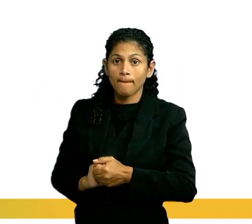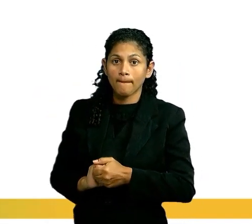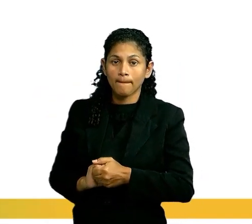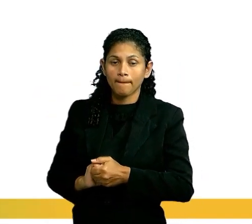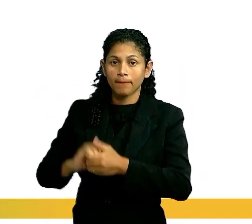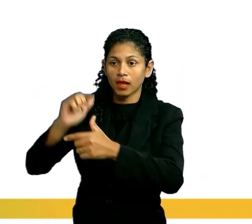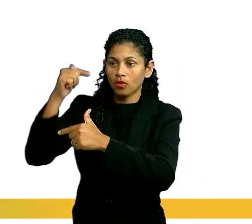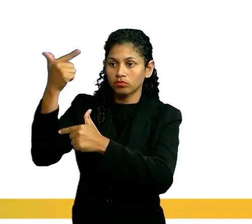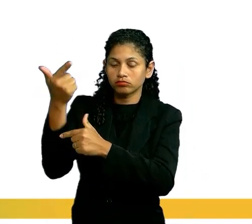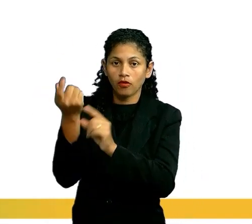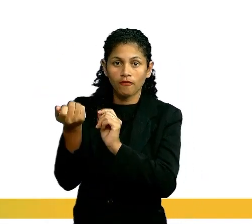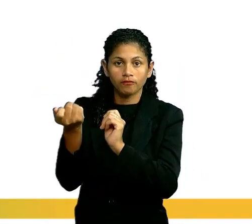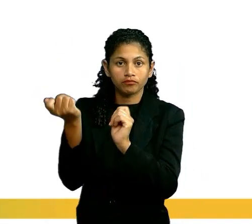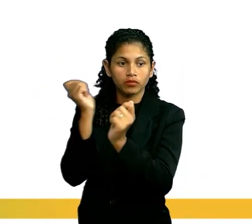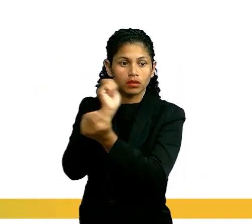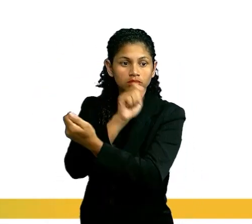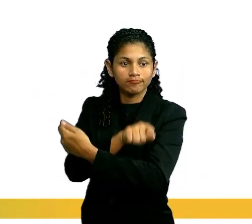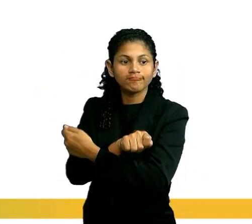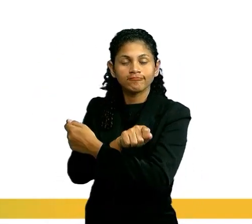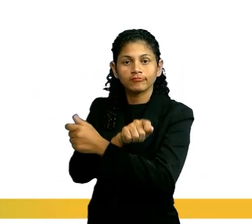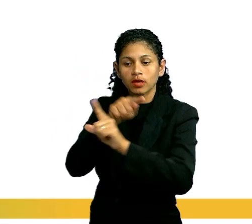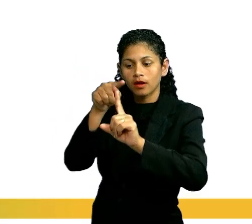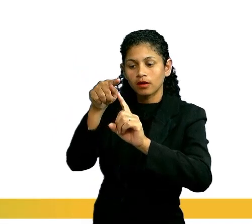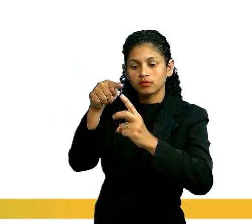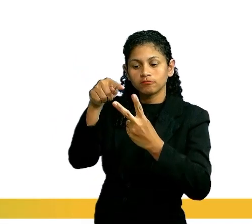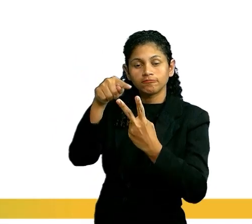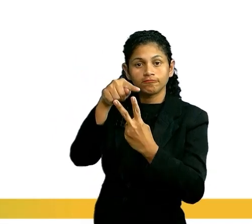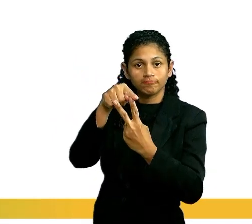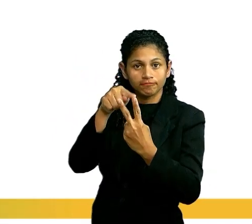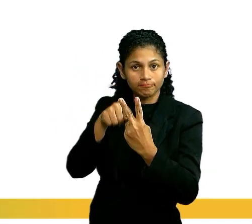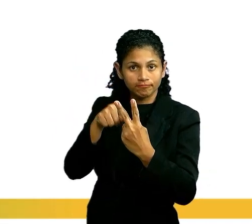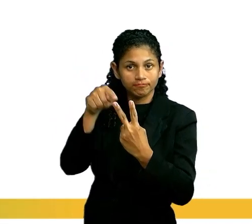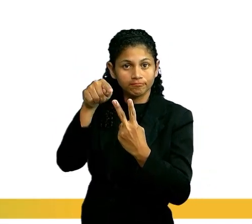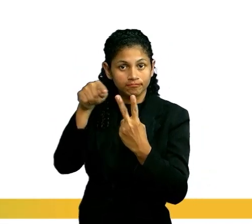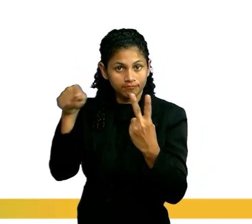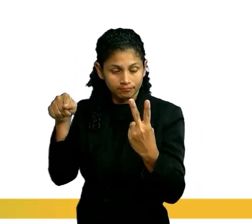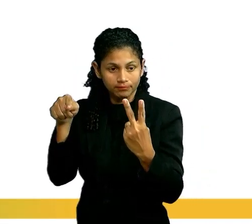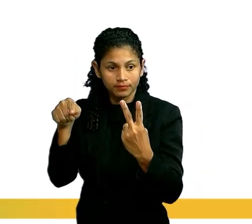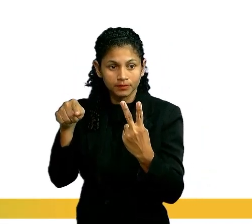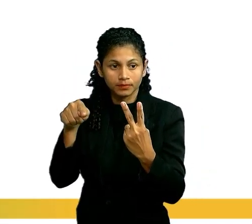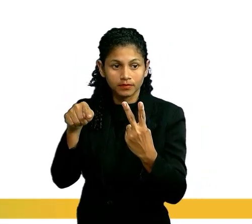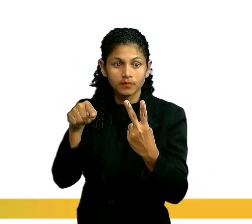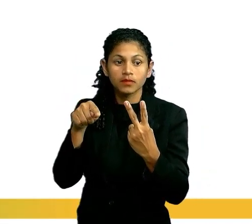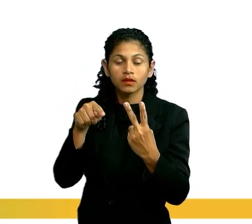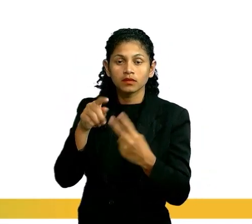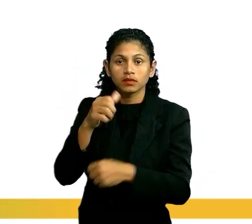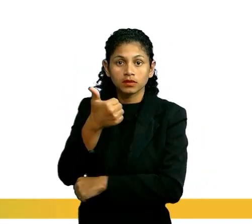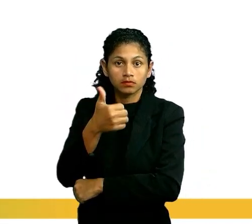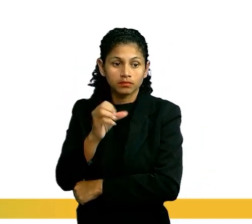lado como raiz, e a raiz quadrada de 100 é quanto? 10. Então, aqui as medidas